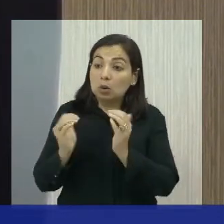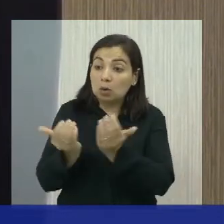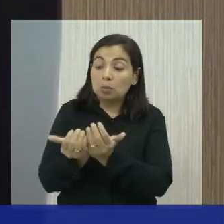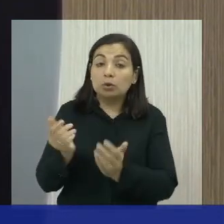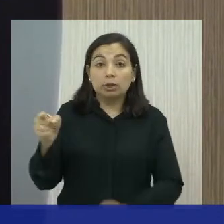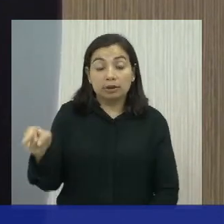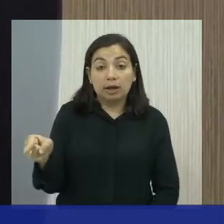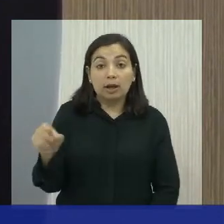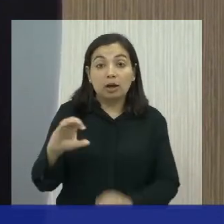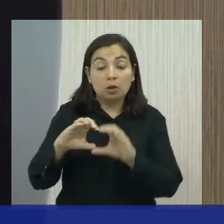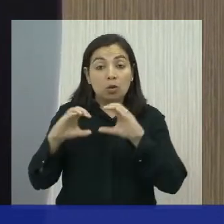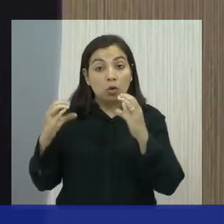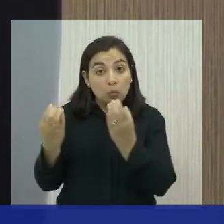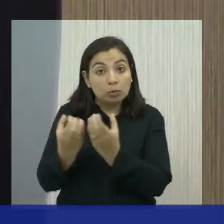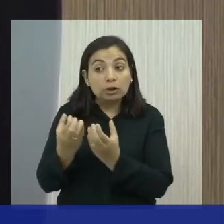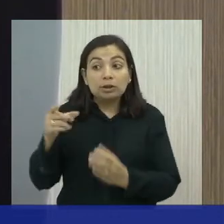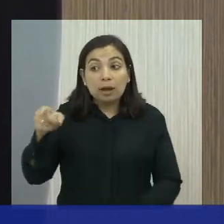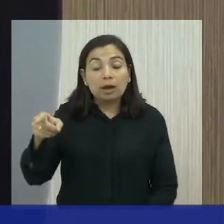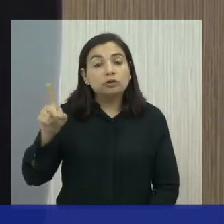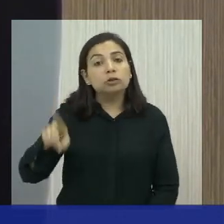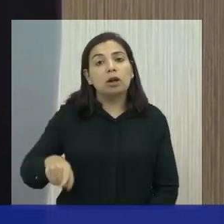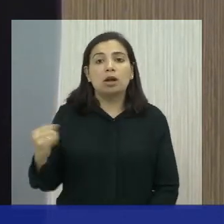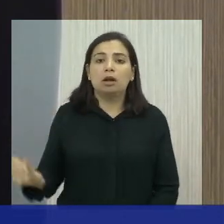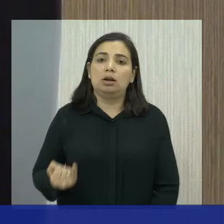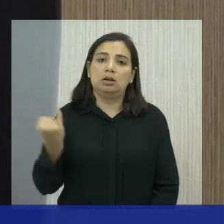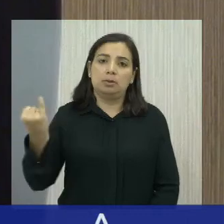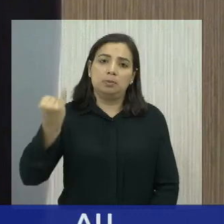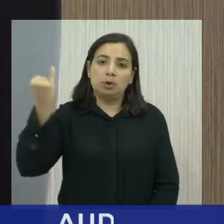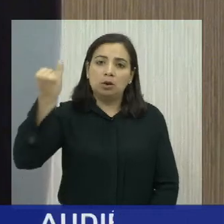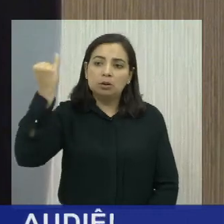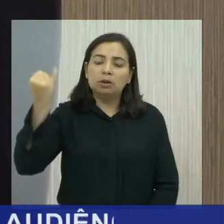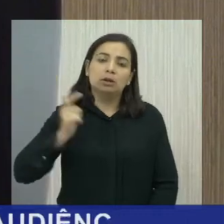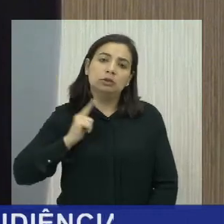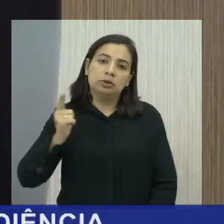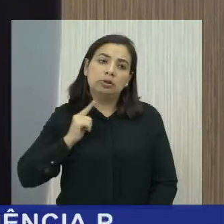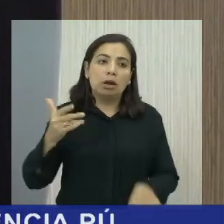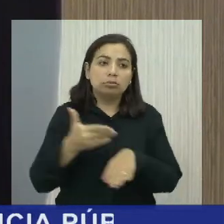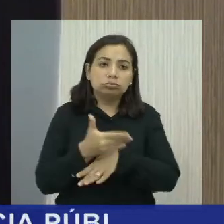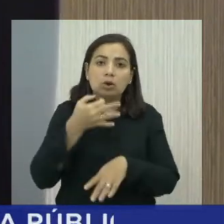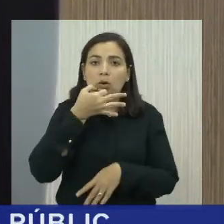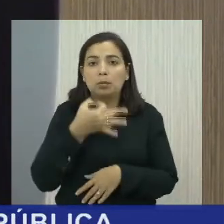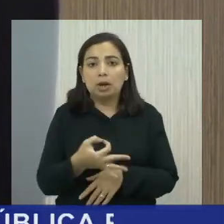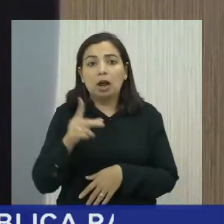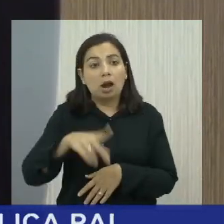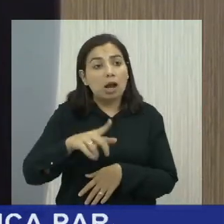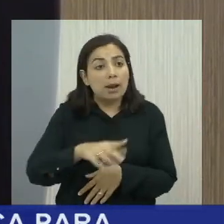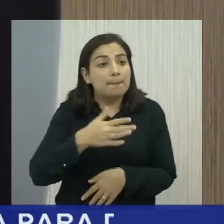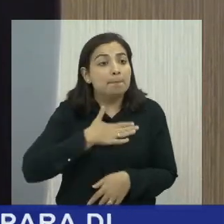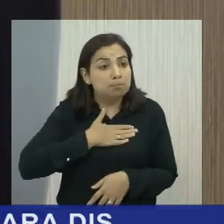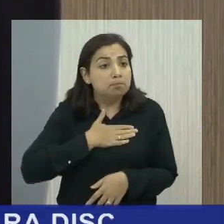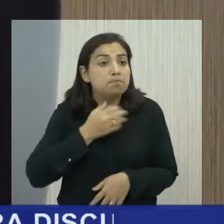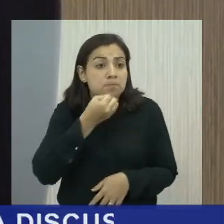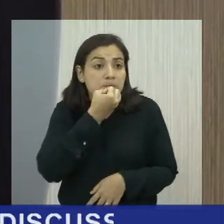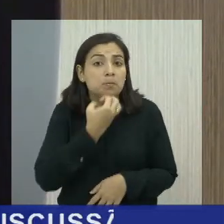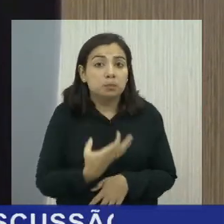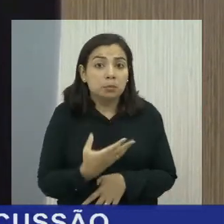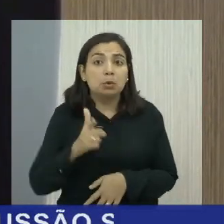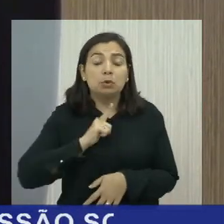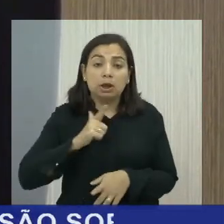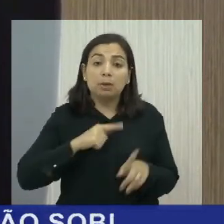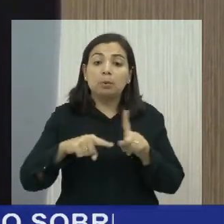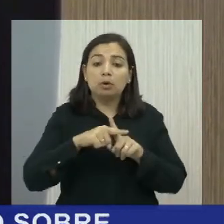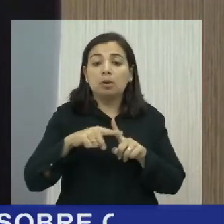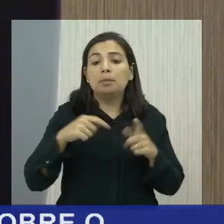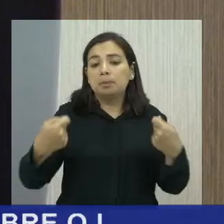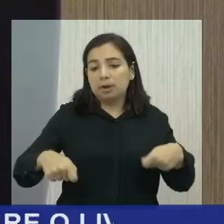a participação dessa comunidade é importantíssima. Então, assim, essa audiência pública aqui, que estamos finalizando